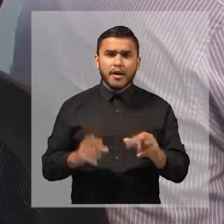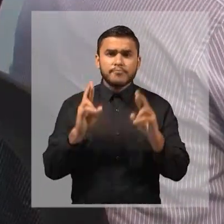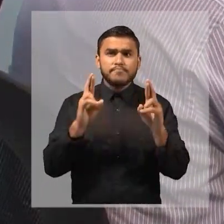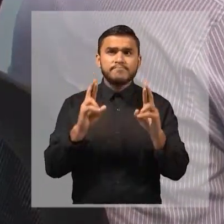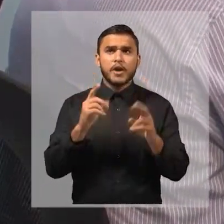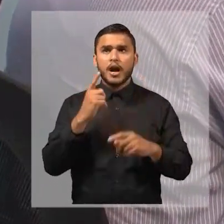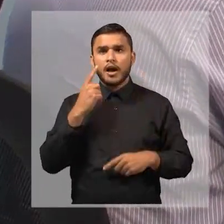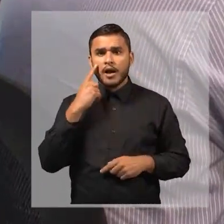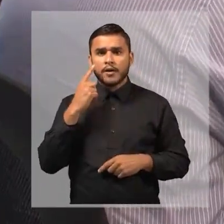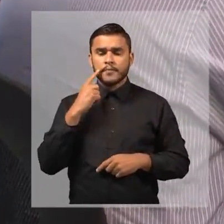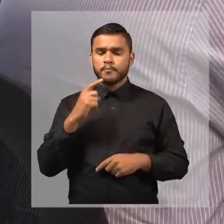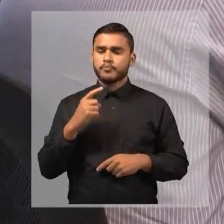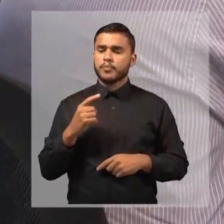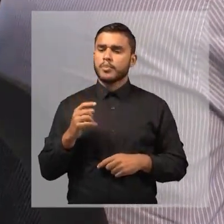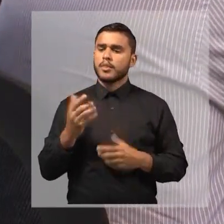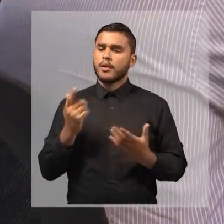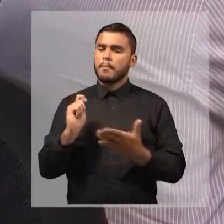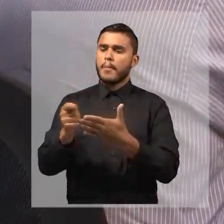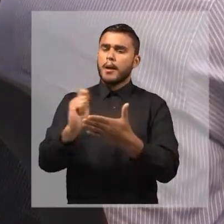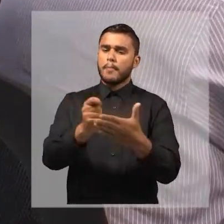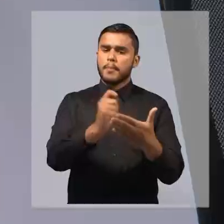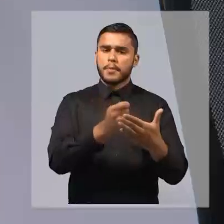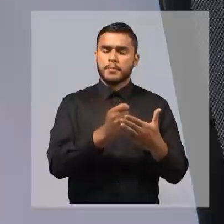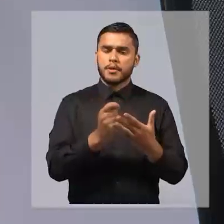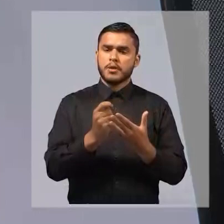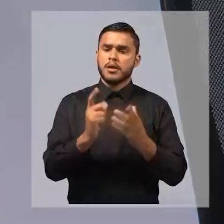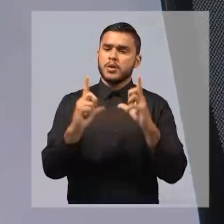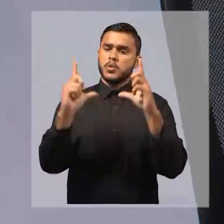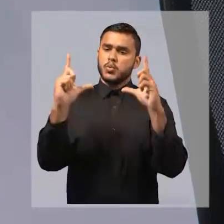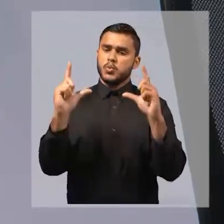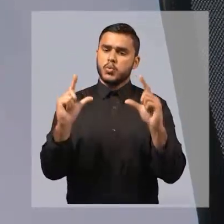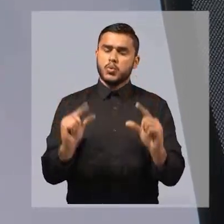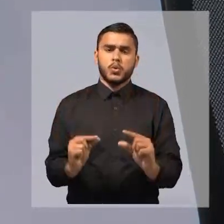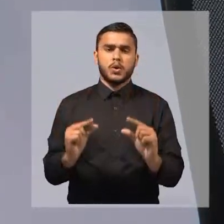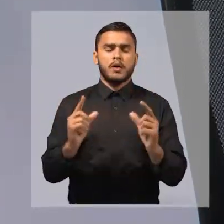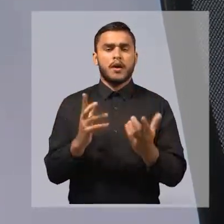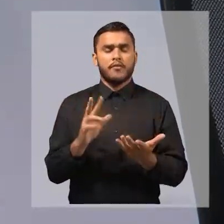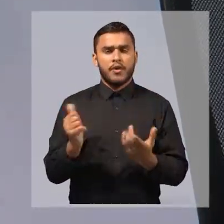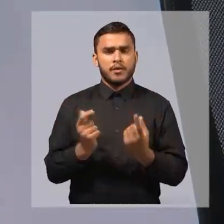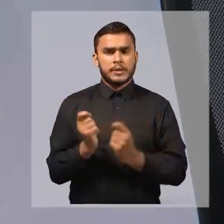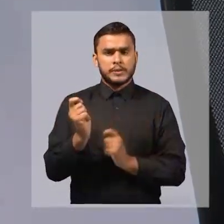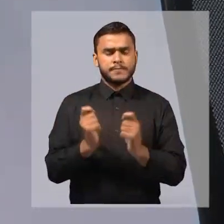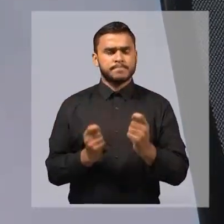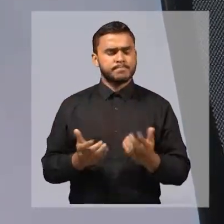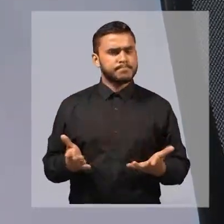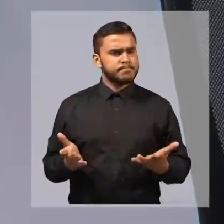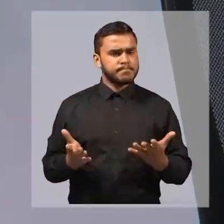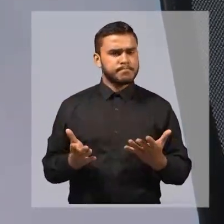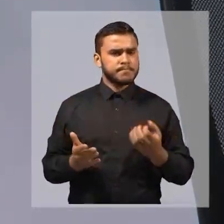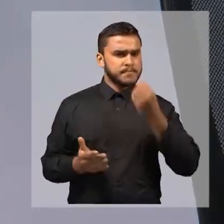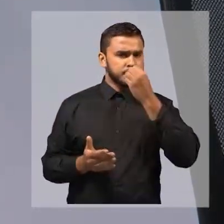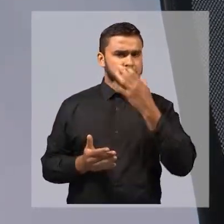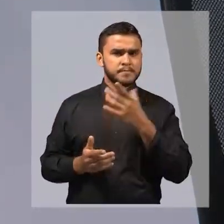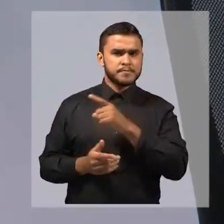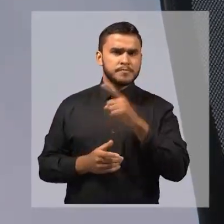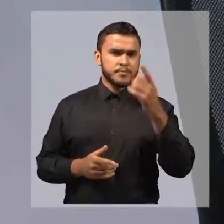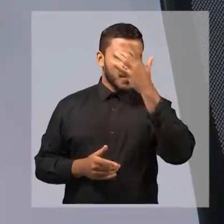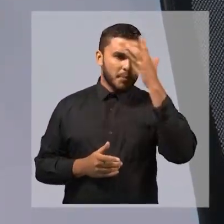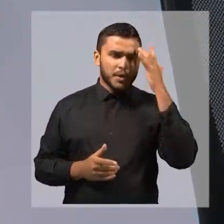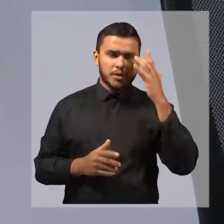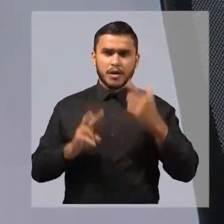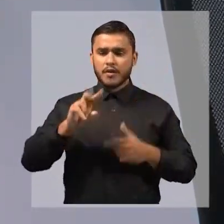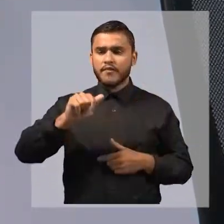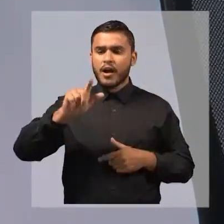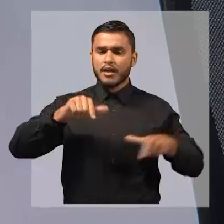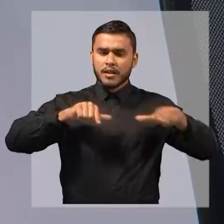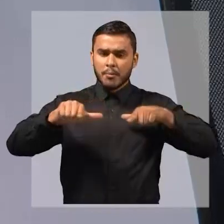você pensa assim, não, vai ter uma desoneração da folha de pagamento, tem um impacto aí de redução. Quer dizer, até onde também isso contribuiria